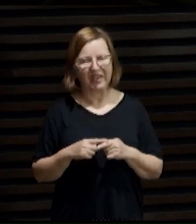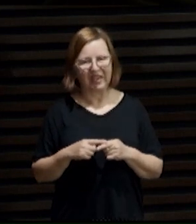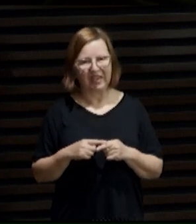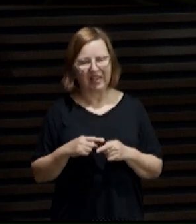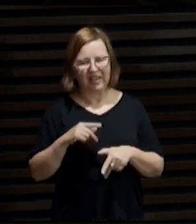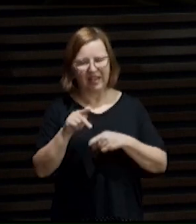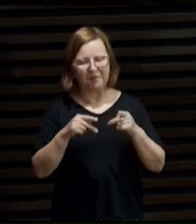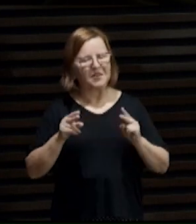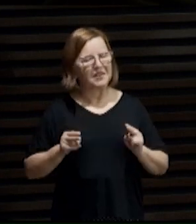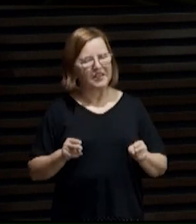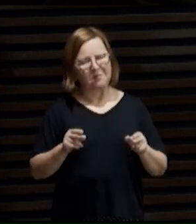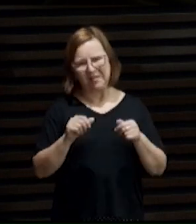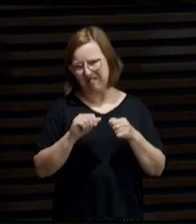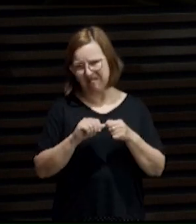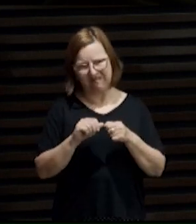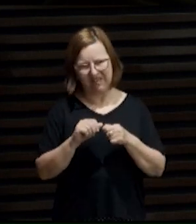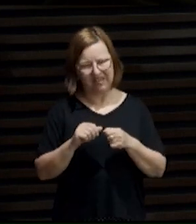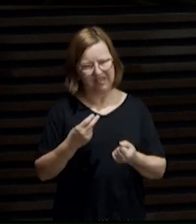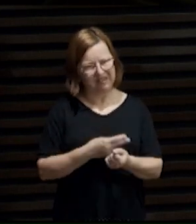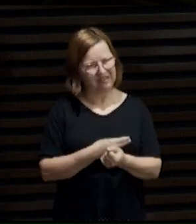até perdê-las.